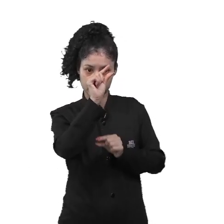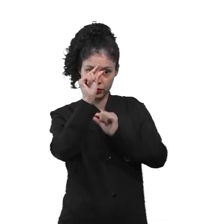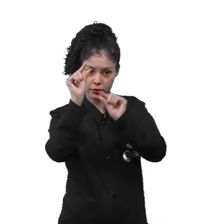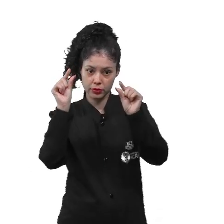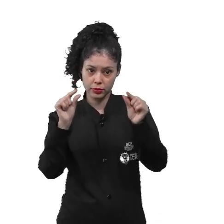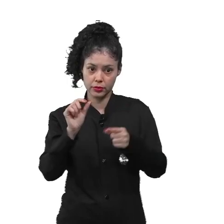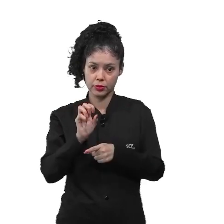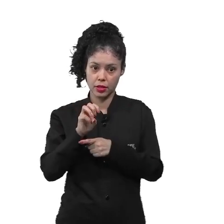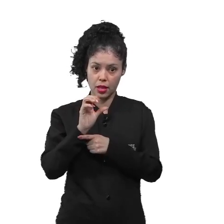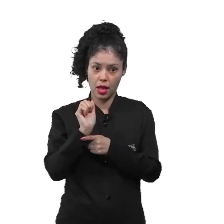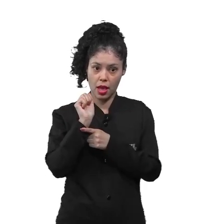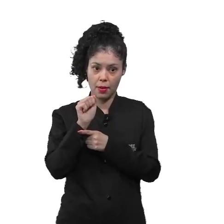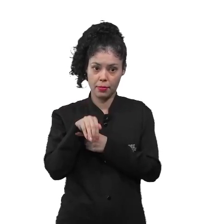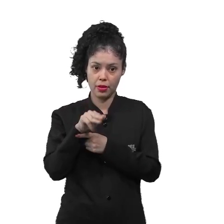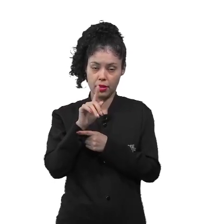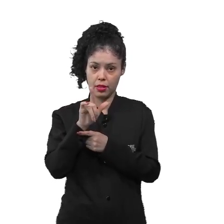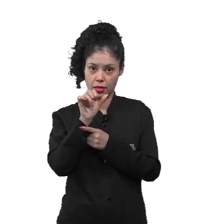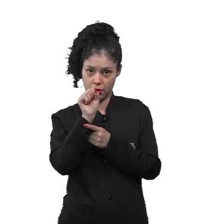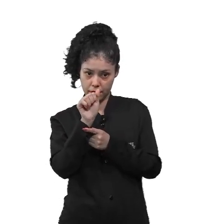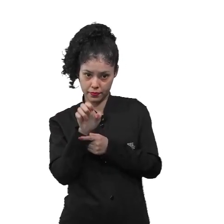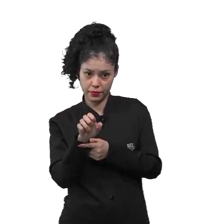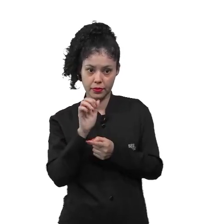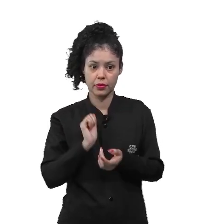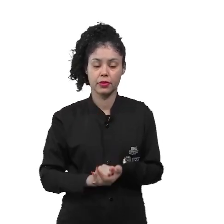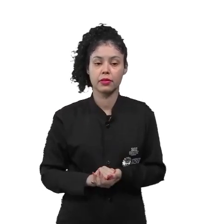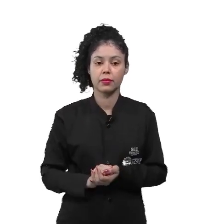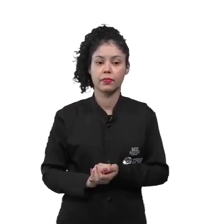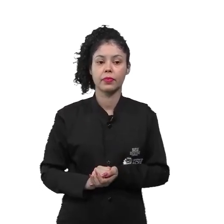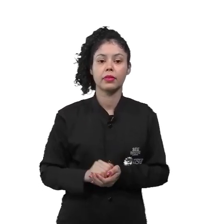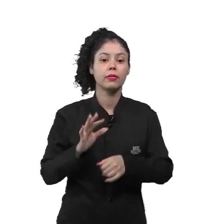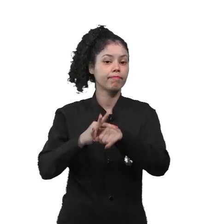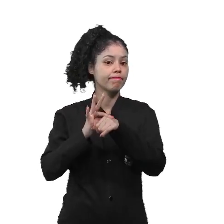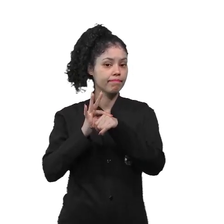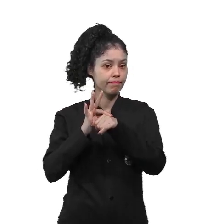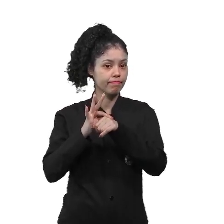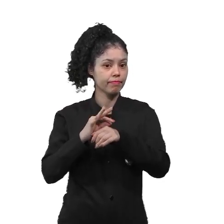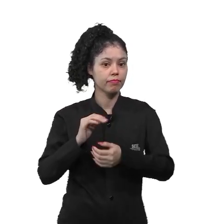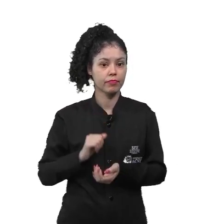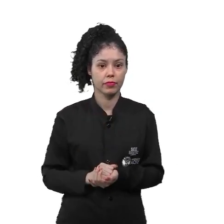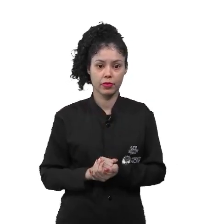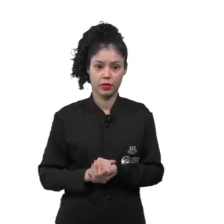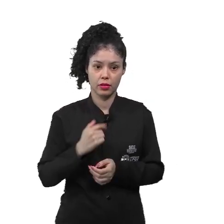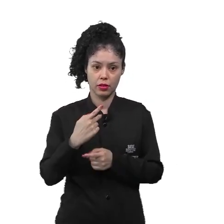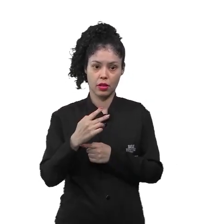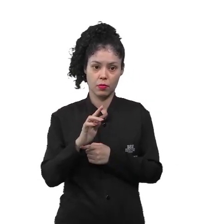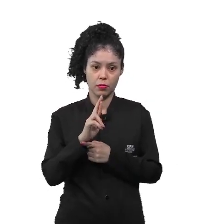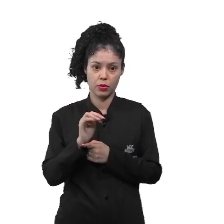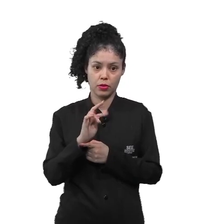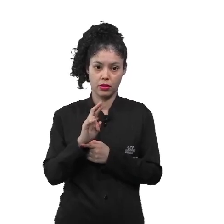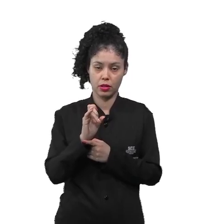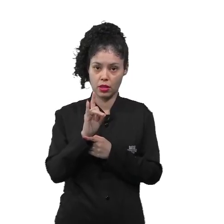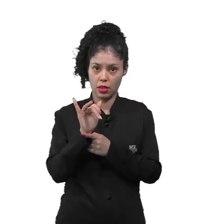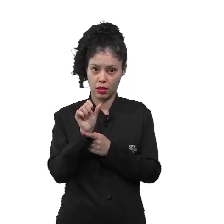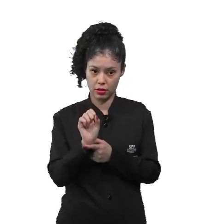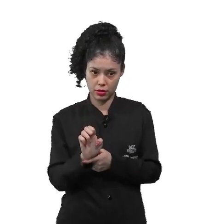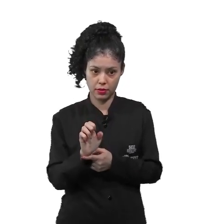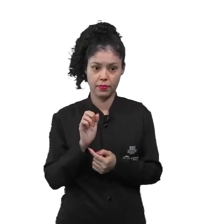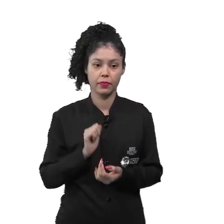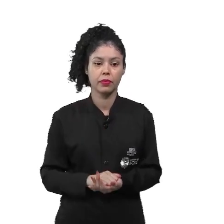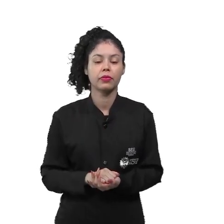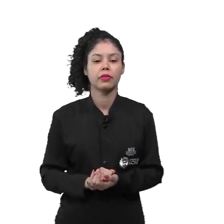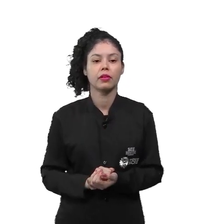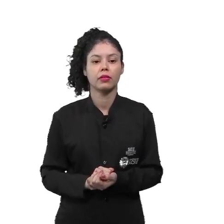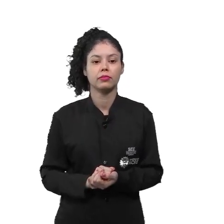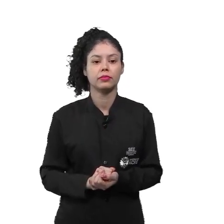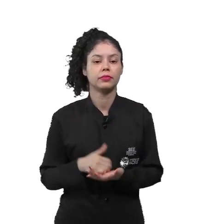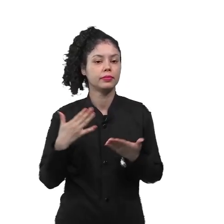a gente vai ter a enzima amilase. Né? Em relação às carnes, né, a gente vai ter a protease,